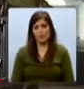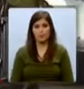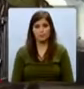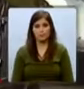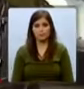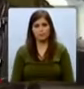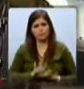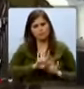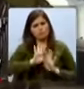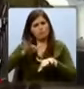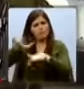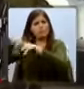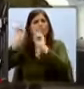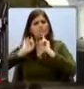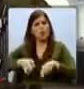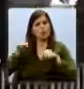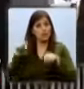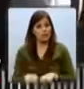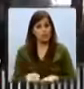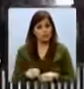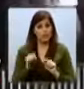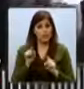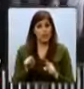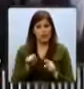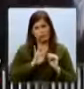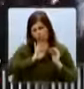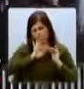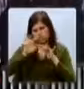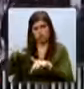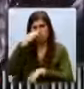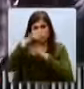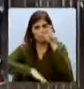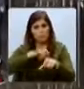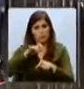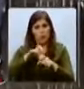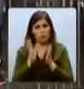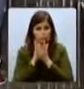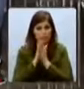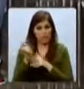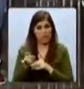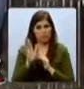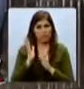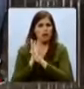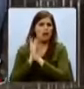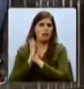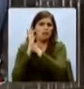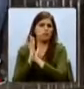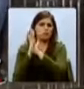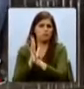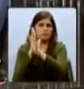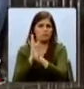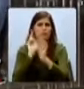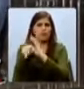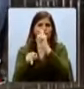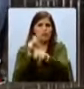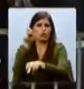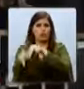a peregrinação começa aqui é uma autêntica enchente de pessoas nos templos fazem-se filas para entrar neste local de